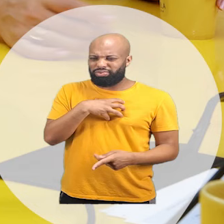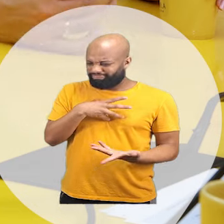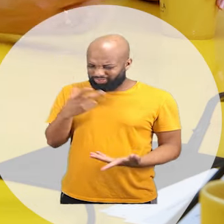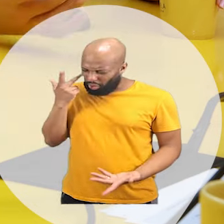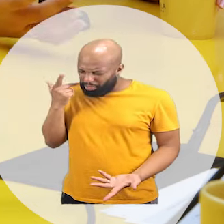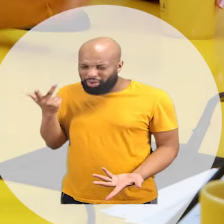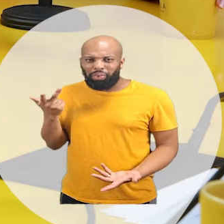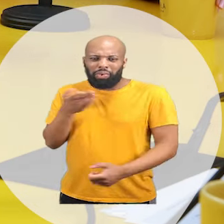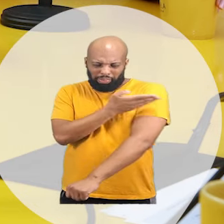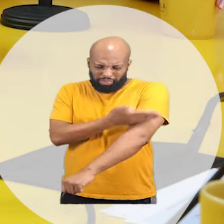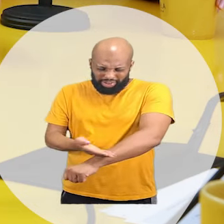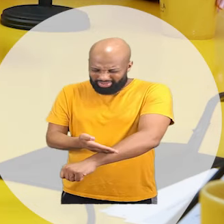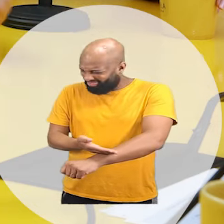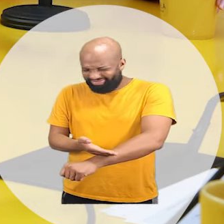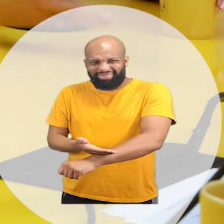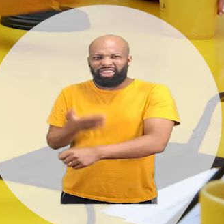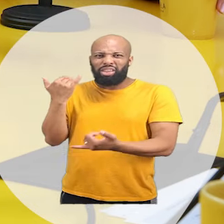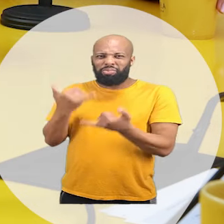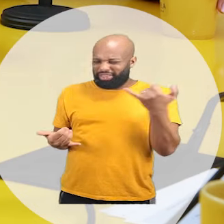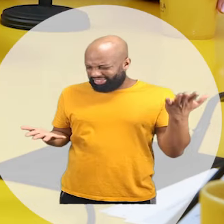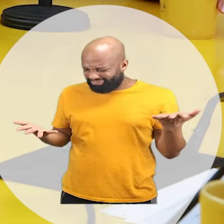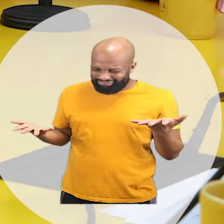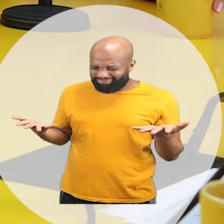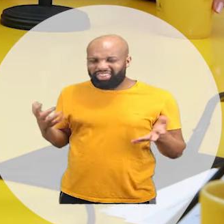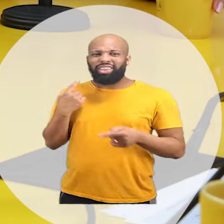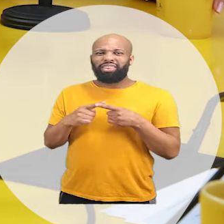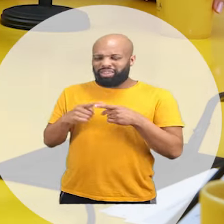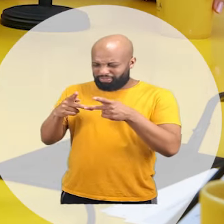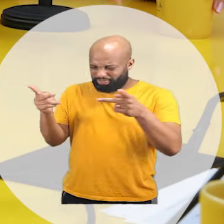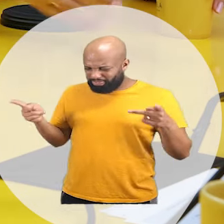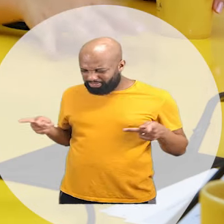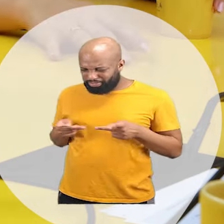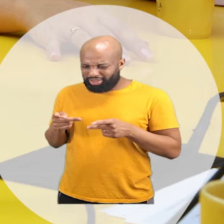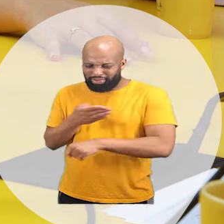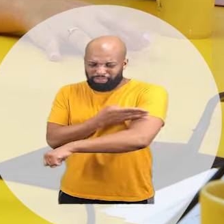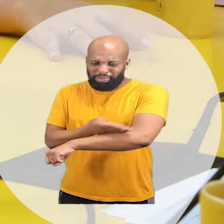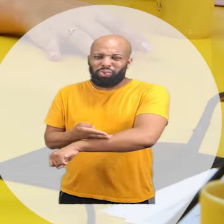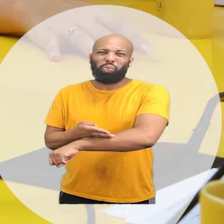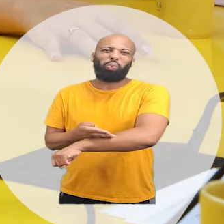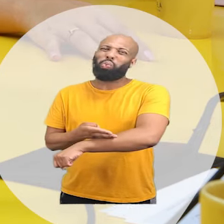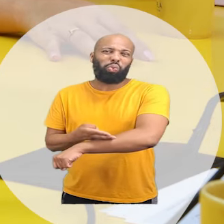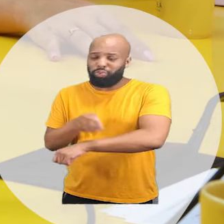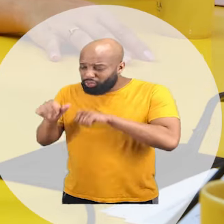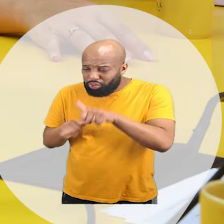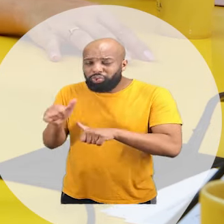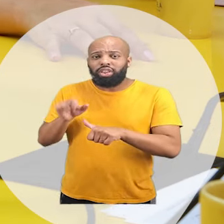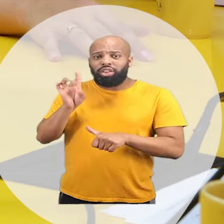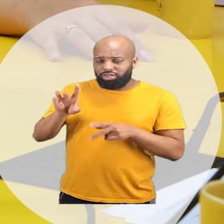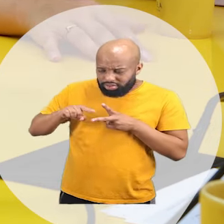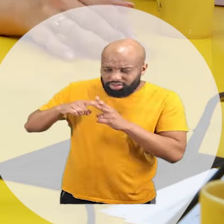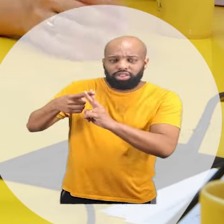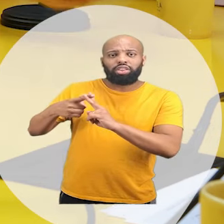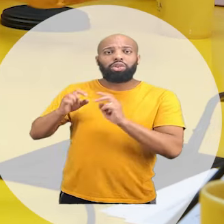que hoje é uma coisa que morre a comida dentro de um prato branco né na maioria das vezes então poxa é